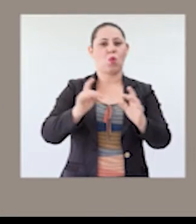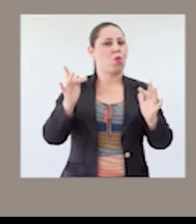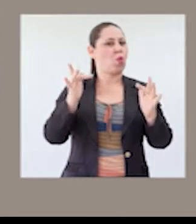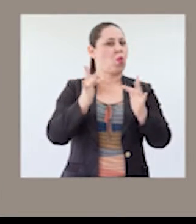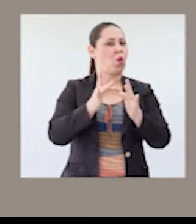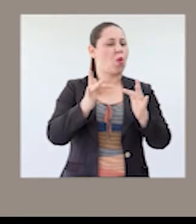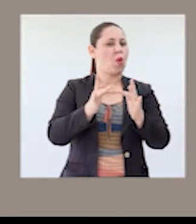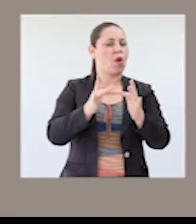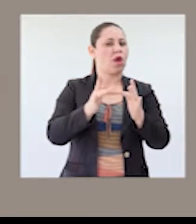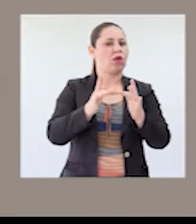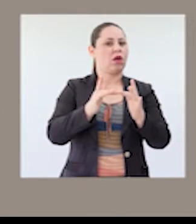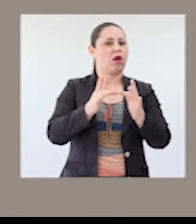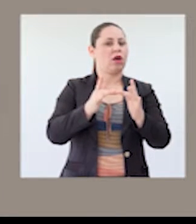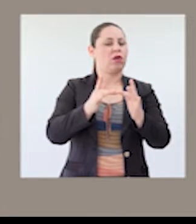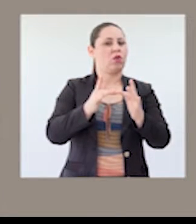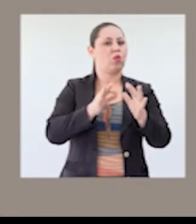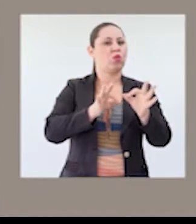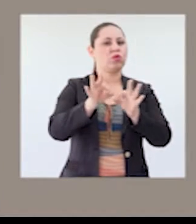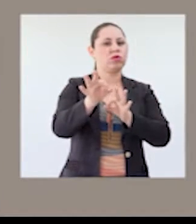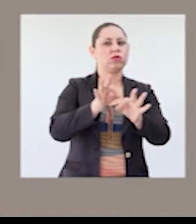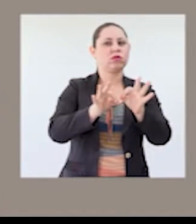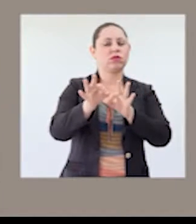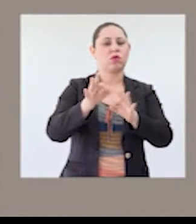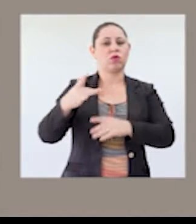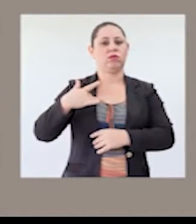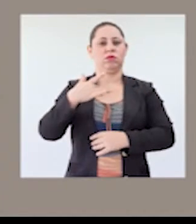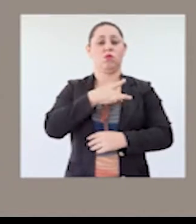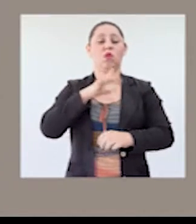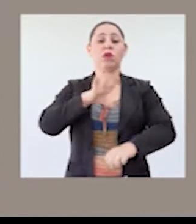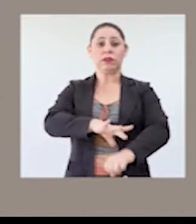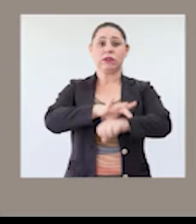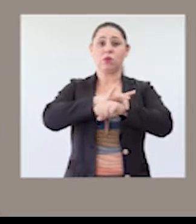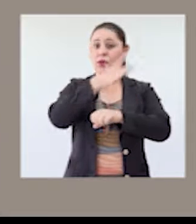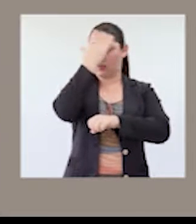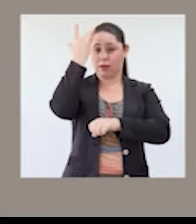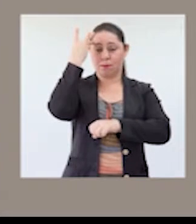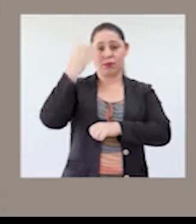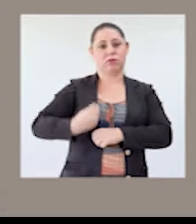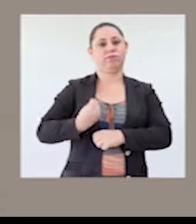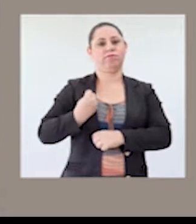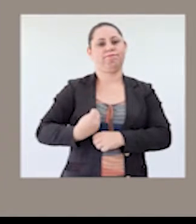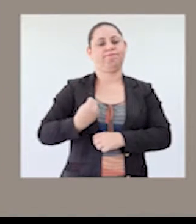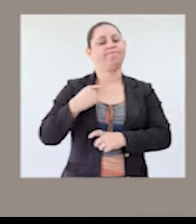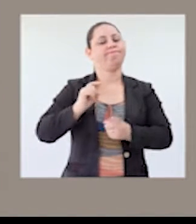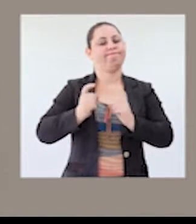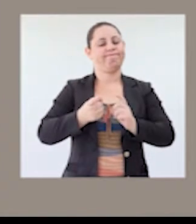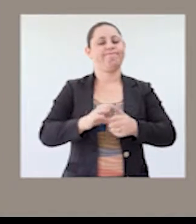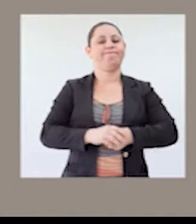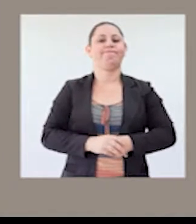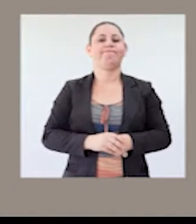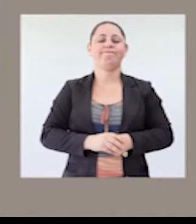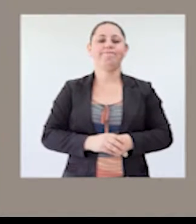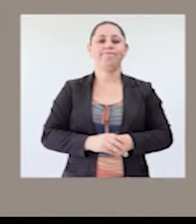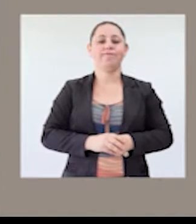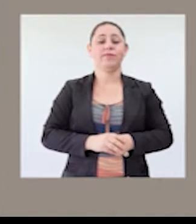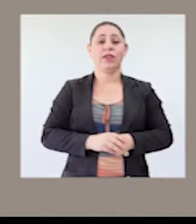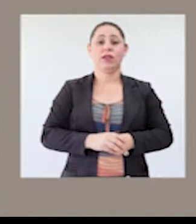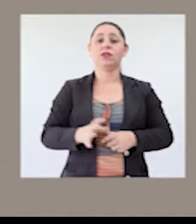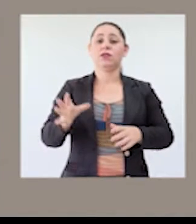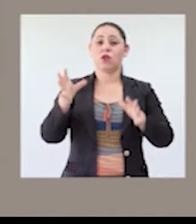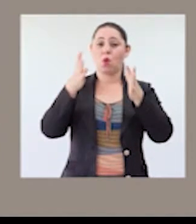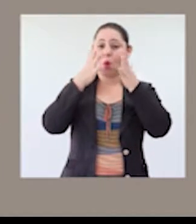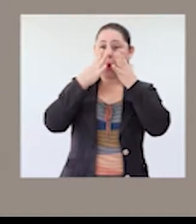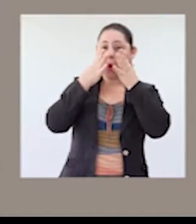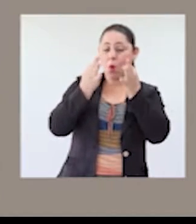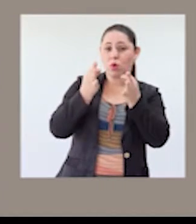dele, porém sem comprometer a ordem pública, a saúde e a segurança daqueles que estão participando da reunião. Tá?